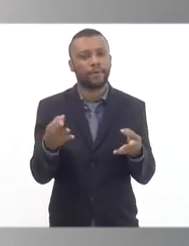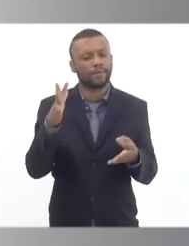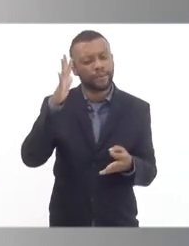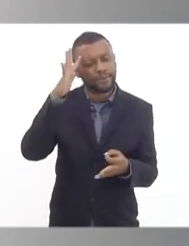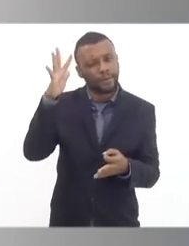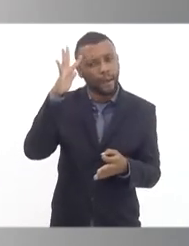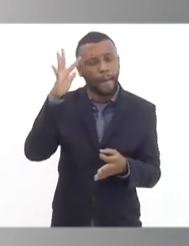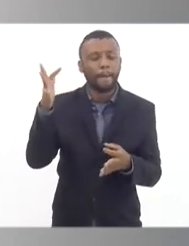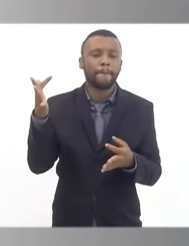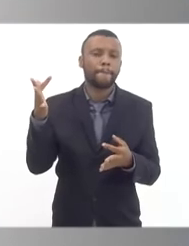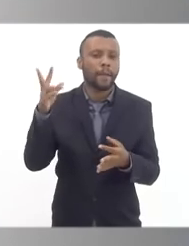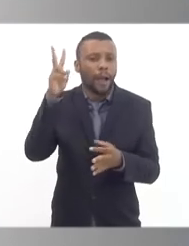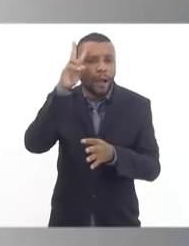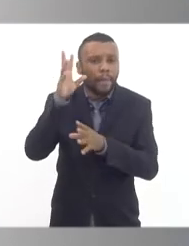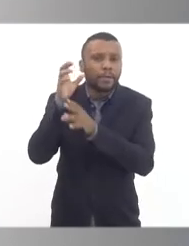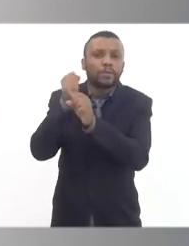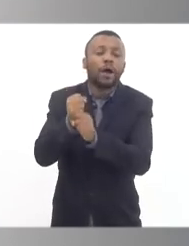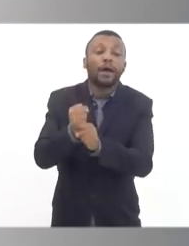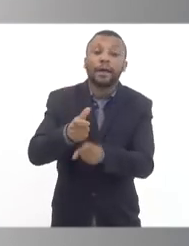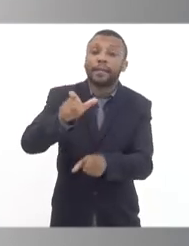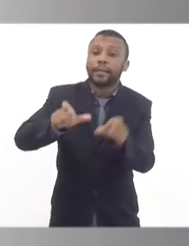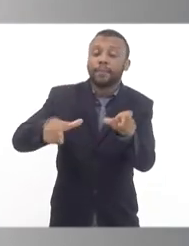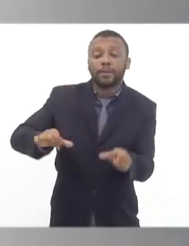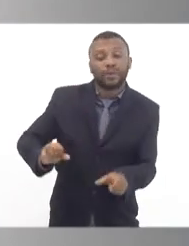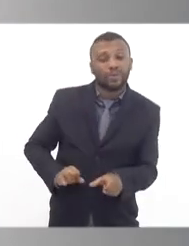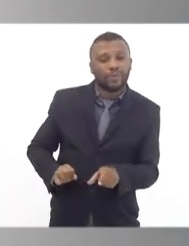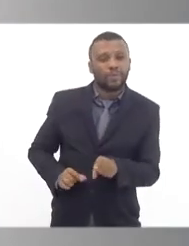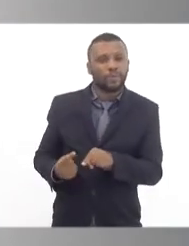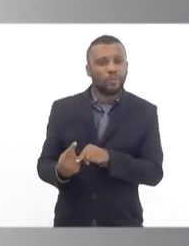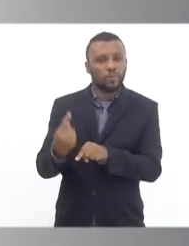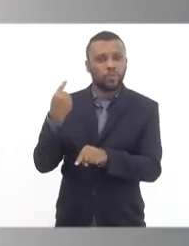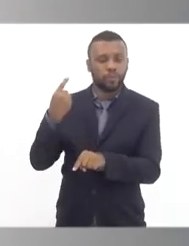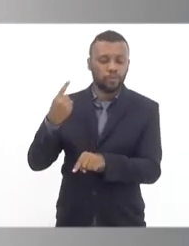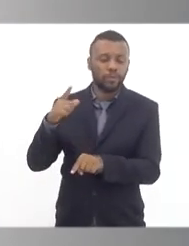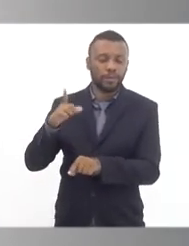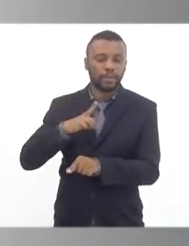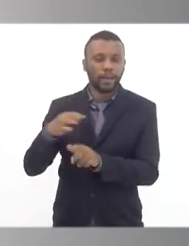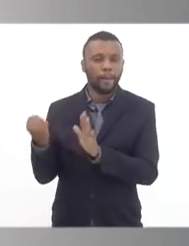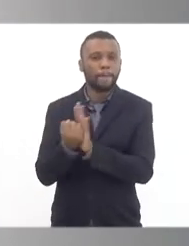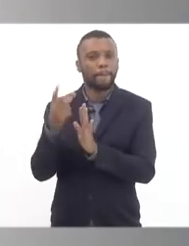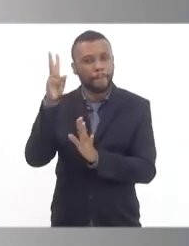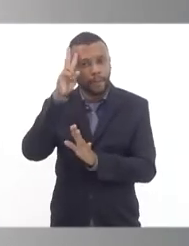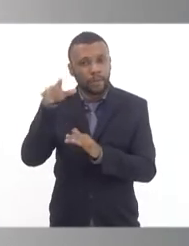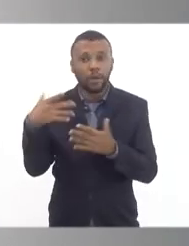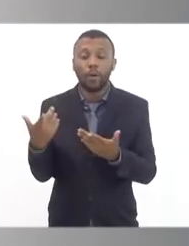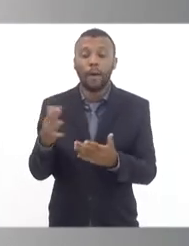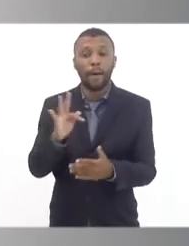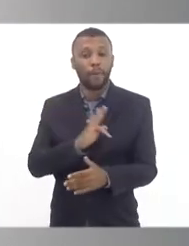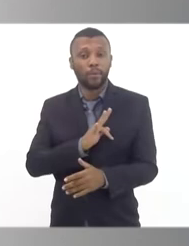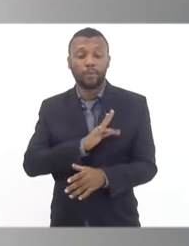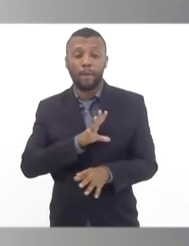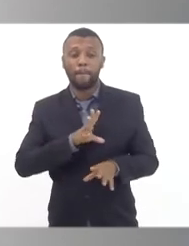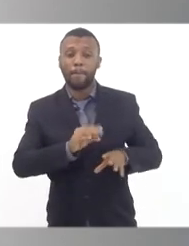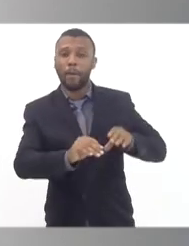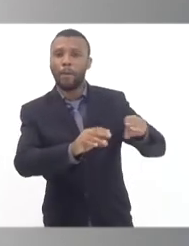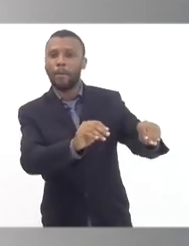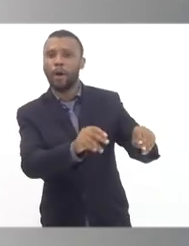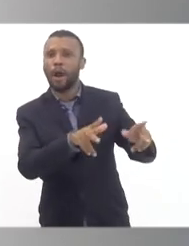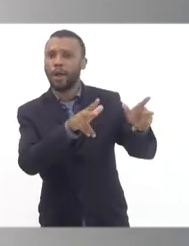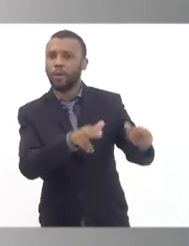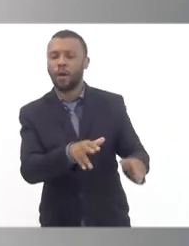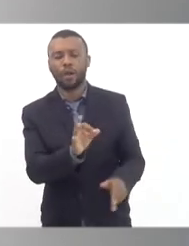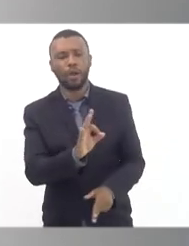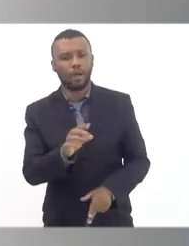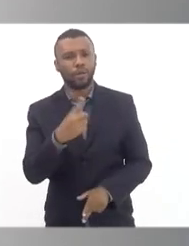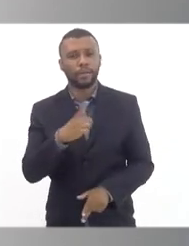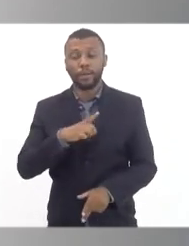ali também, que aquilo tem uma história cultural. Então, assim... a Polícia Militar não vai ocupar mais aquele espaço como antigamente, já temos um